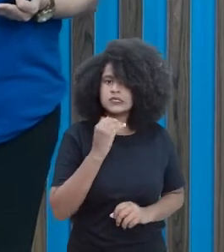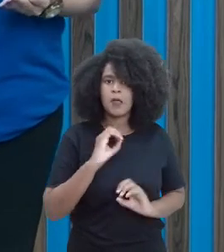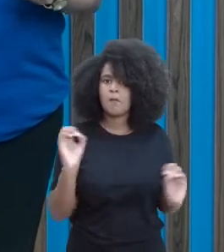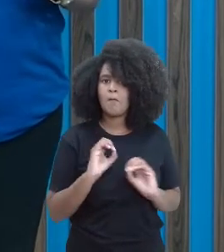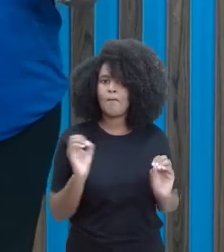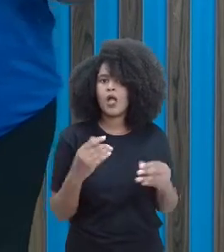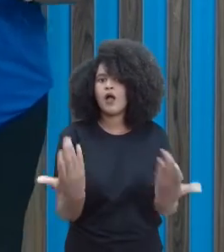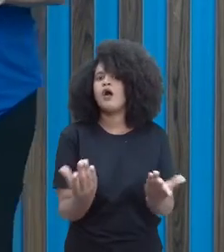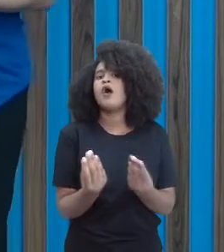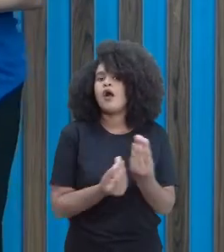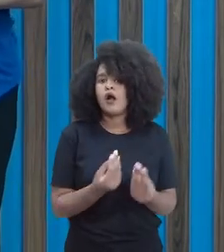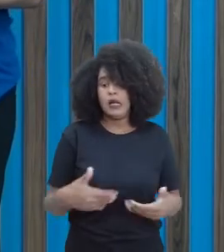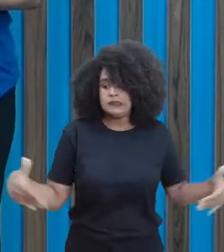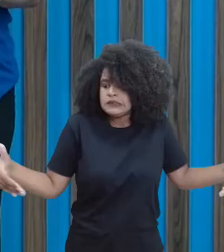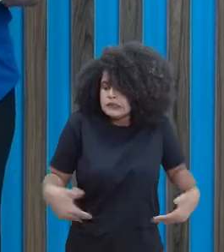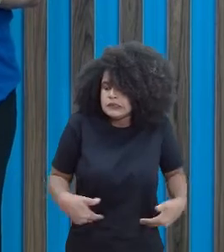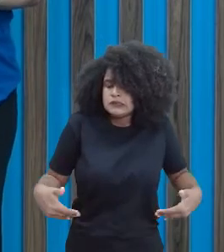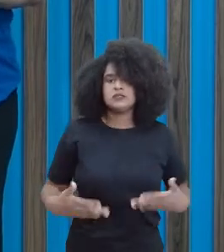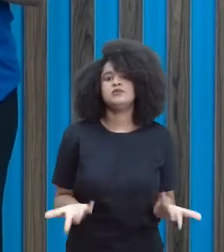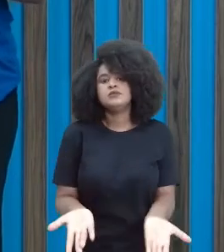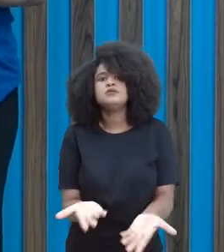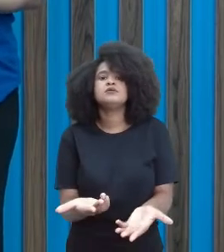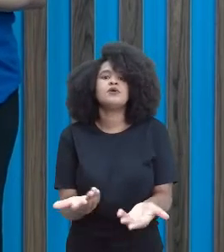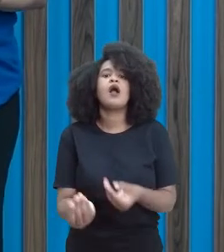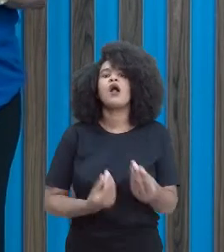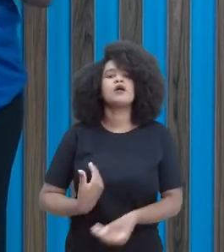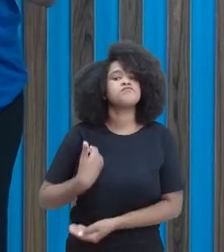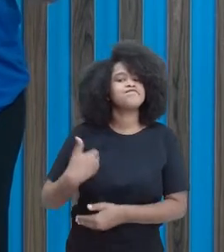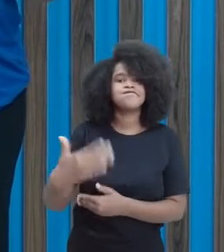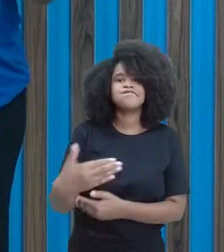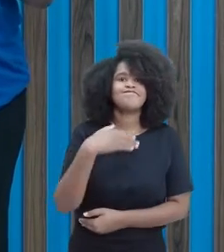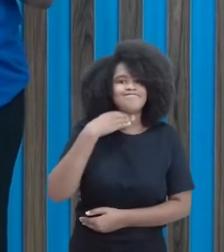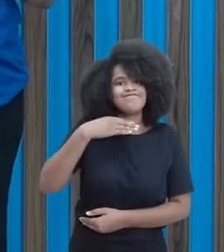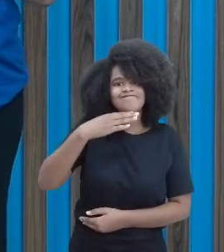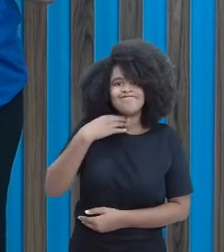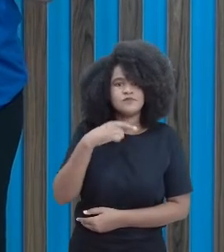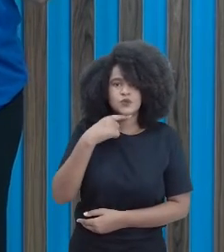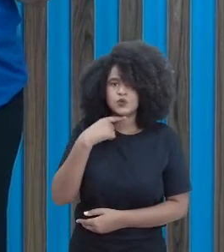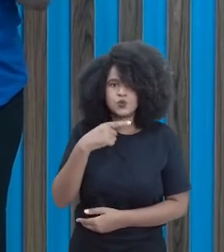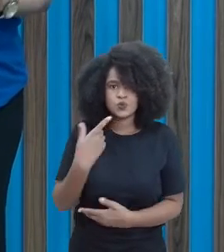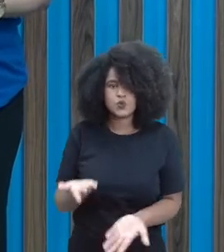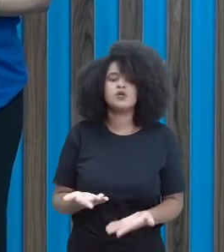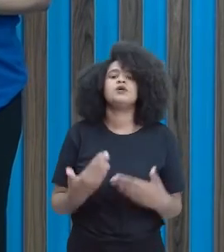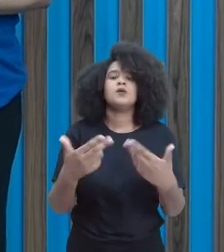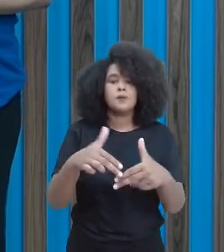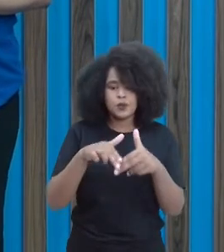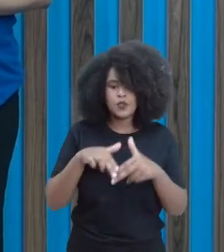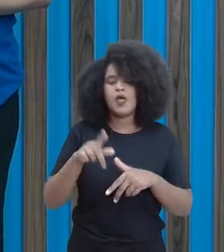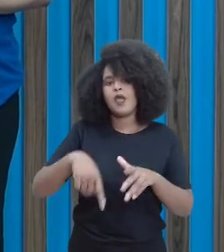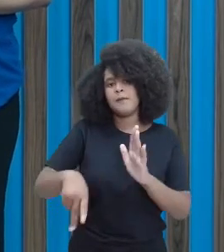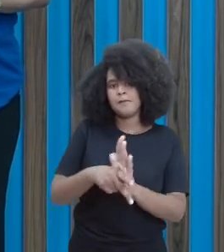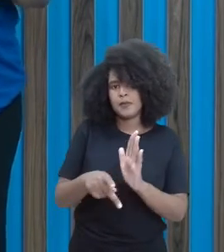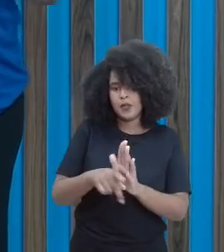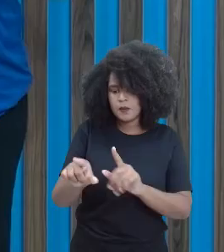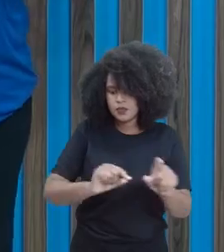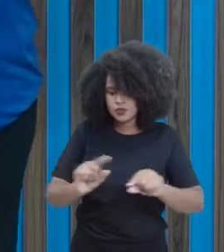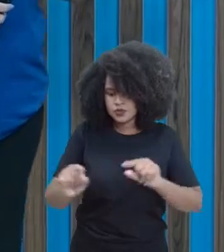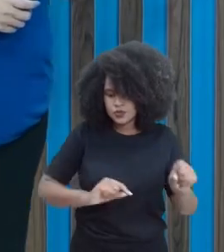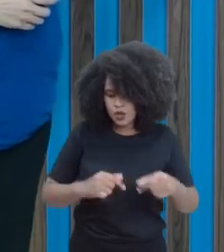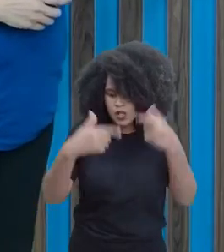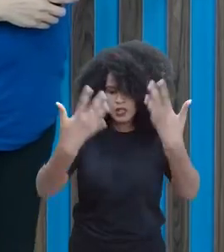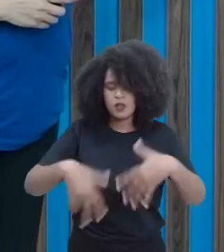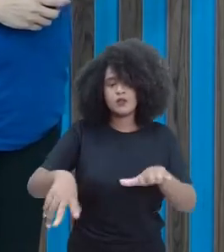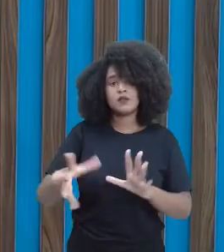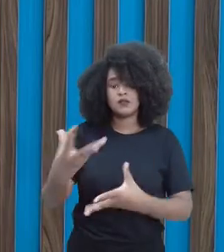alimentar, começarem a passar fome? Não vão conseguir sobreviver. Então, ó, a seleção natural já está atuando aí, né, nos